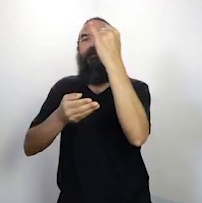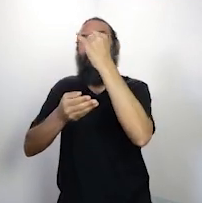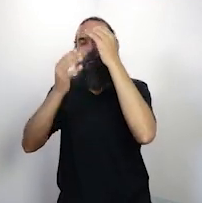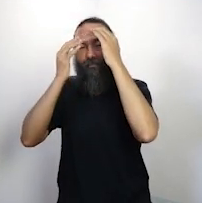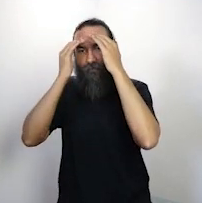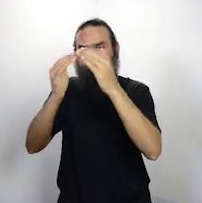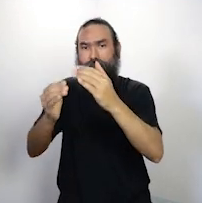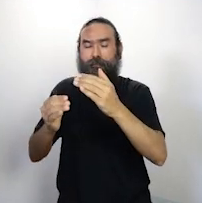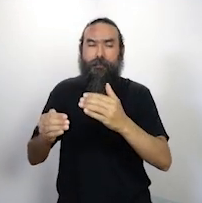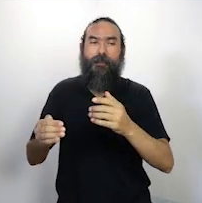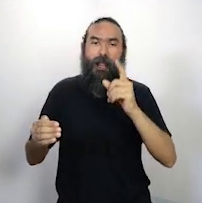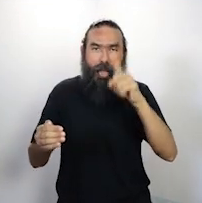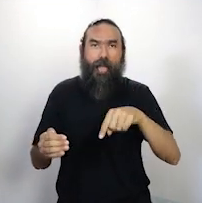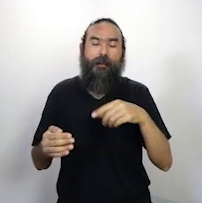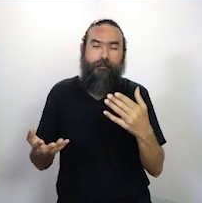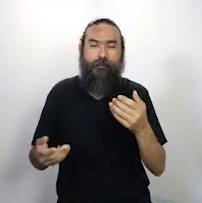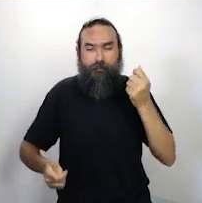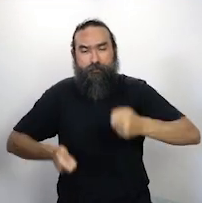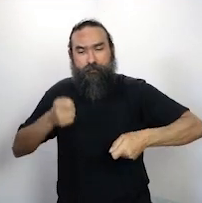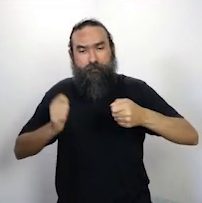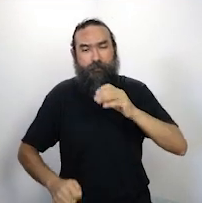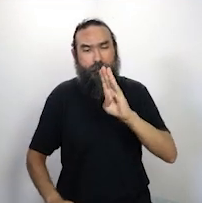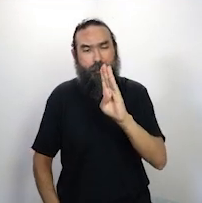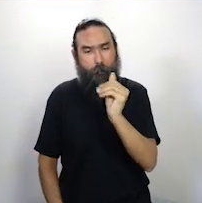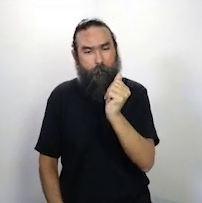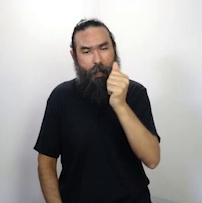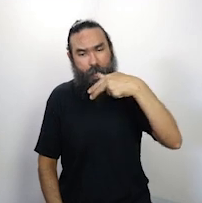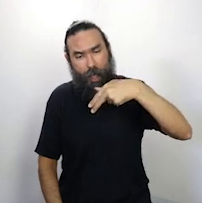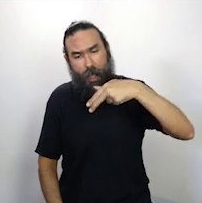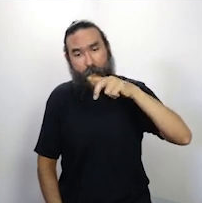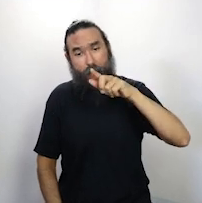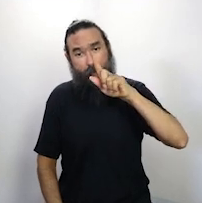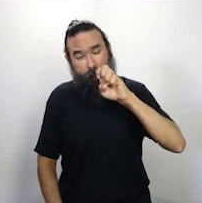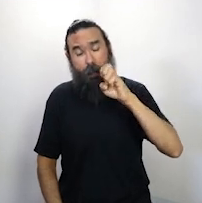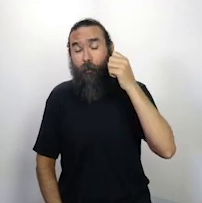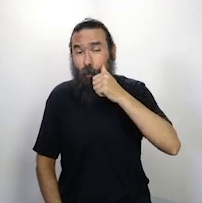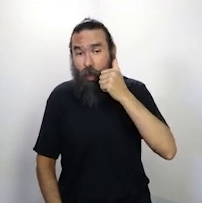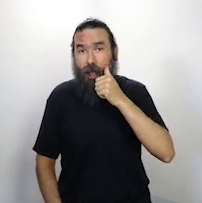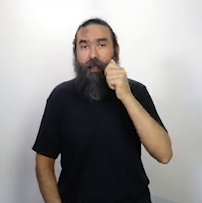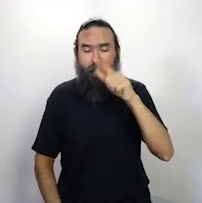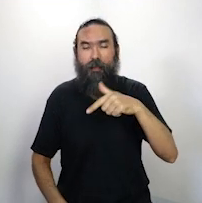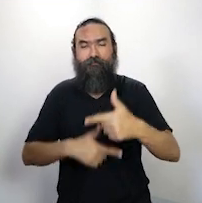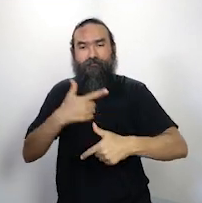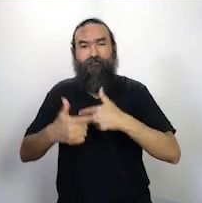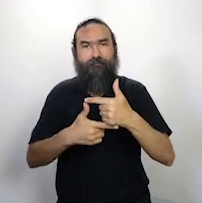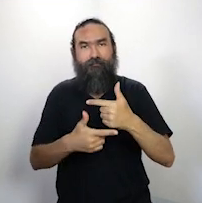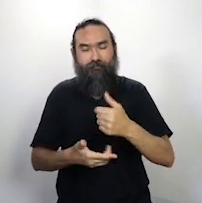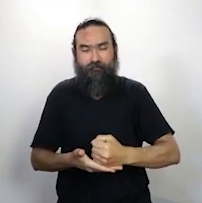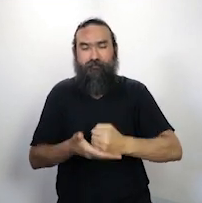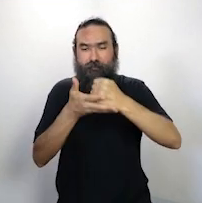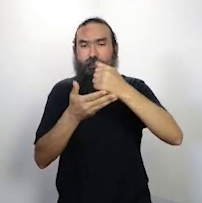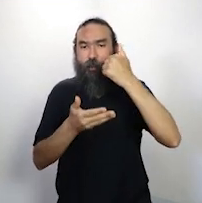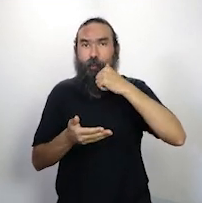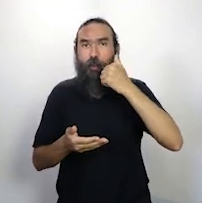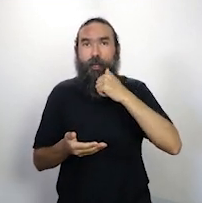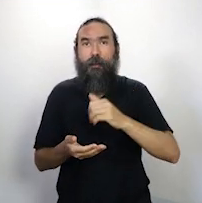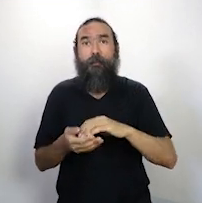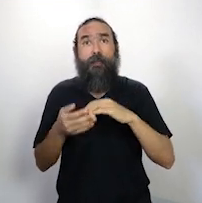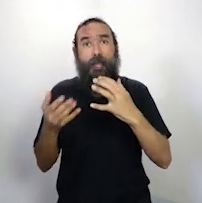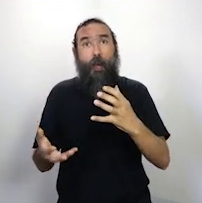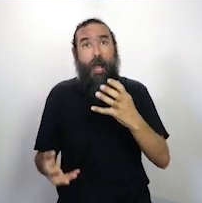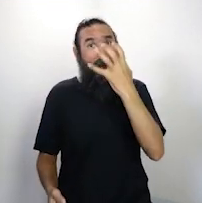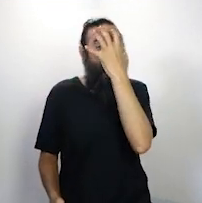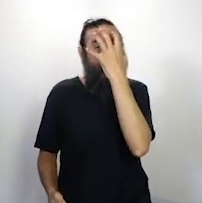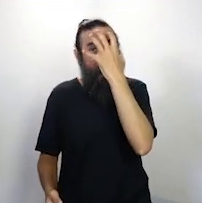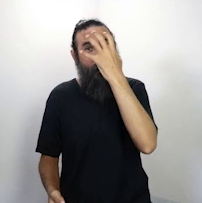Mulher. E como o auge do maracatu, na época do carnaval, né, em que as agremiações todas vão para a